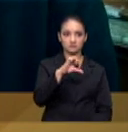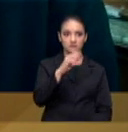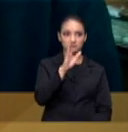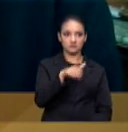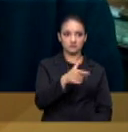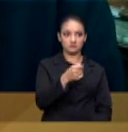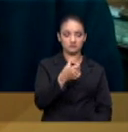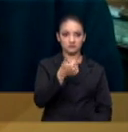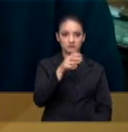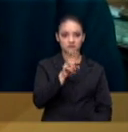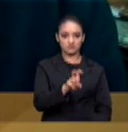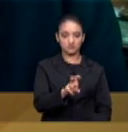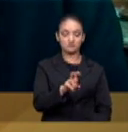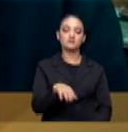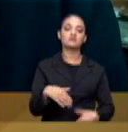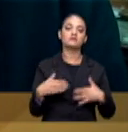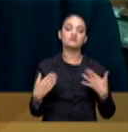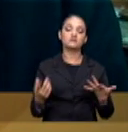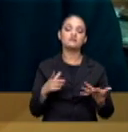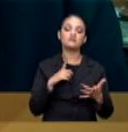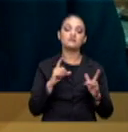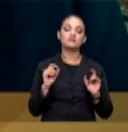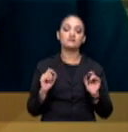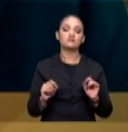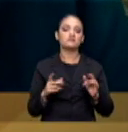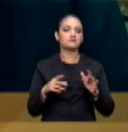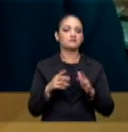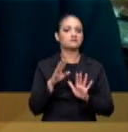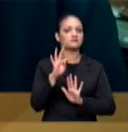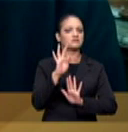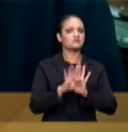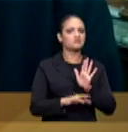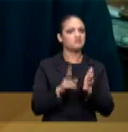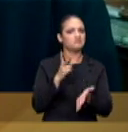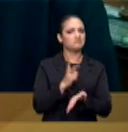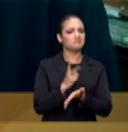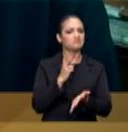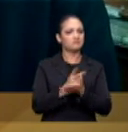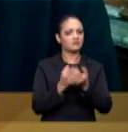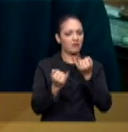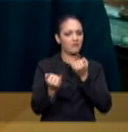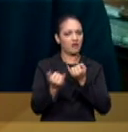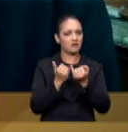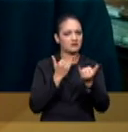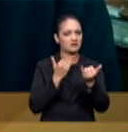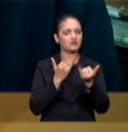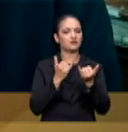1599/2015, possui praticamente o mesmo teor dessa última.